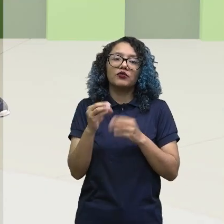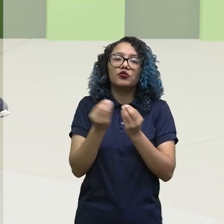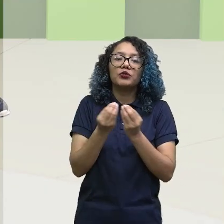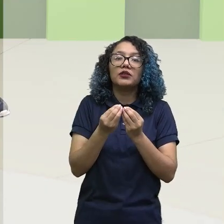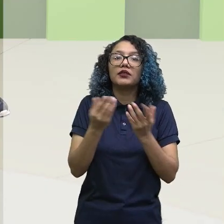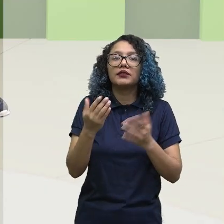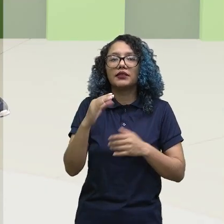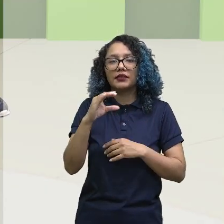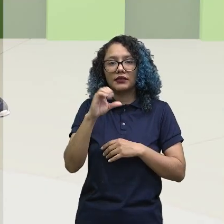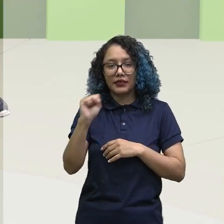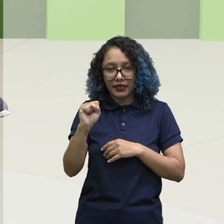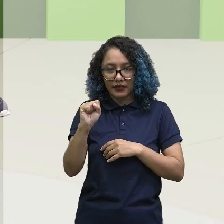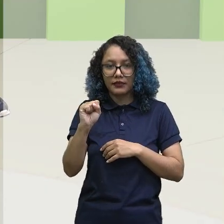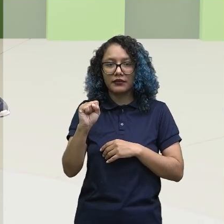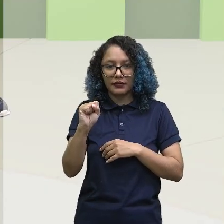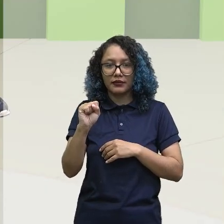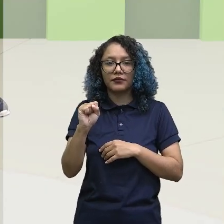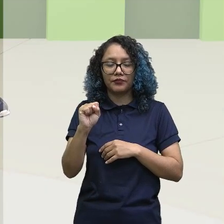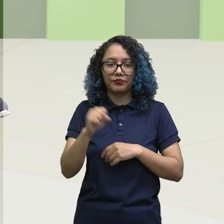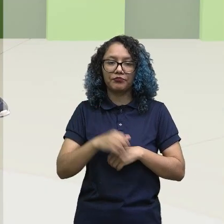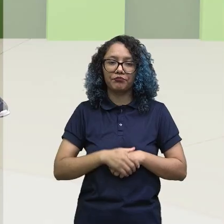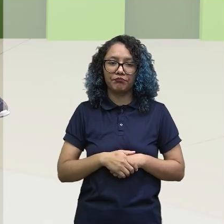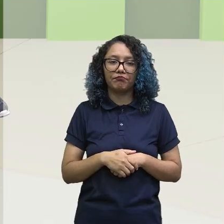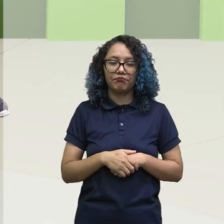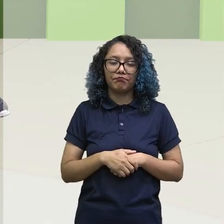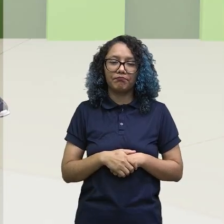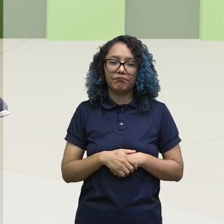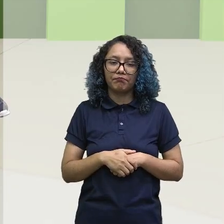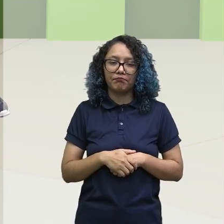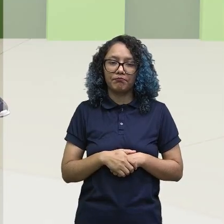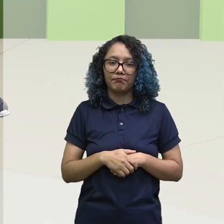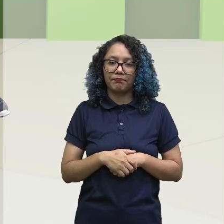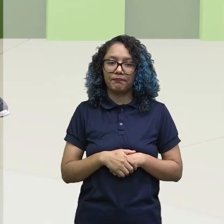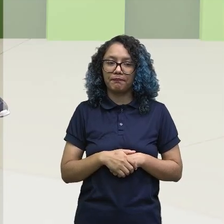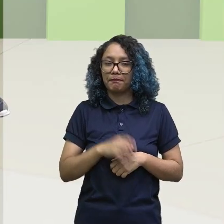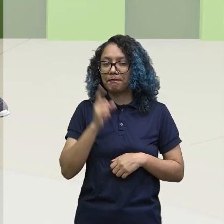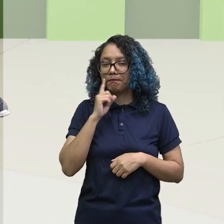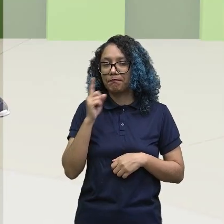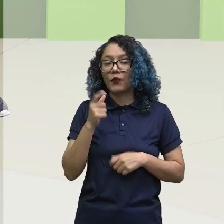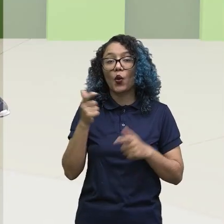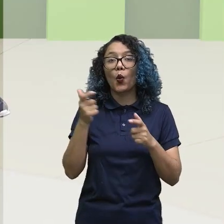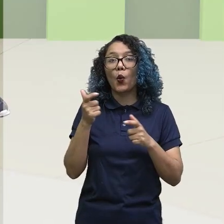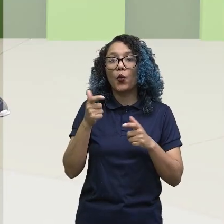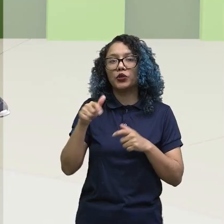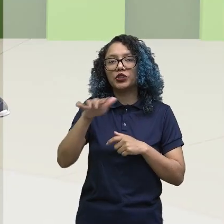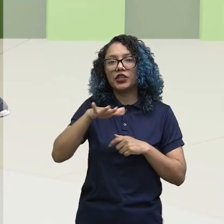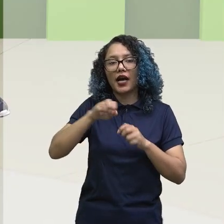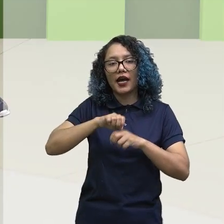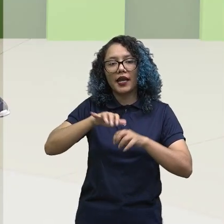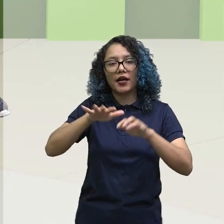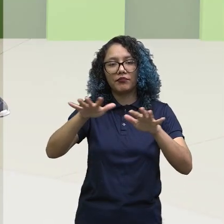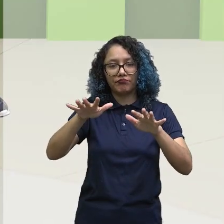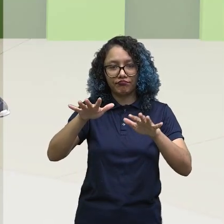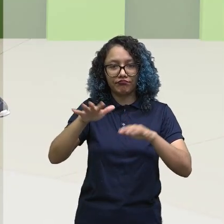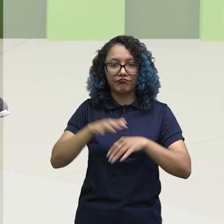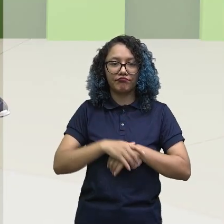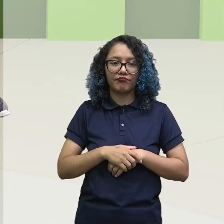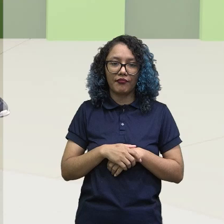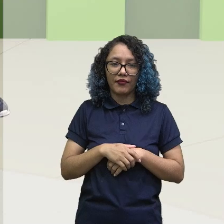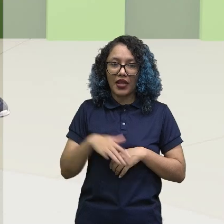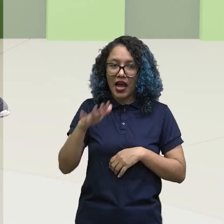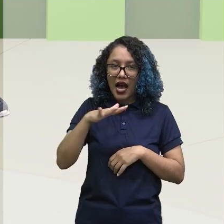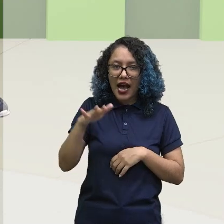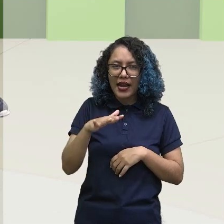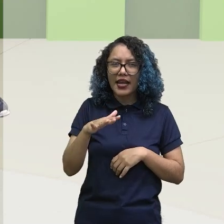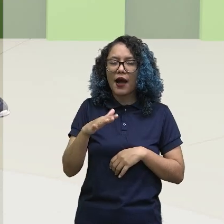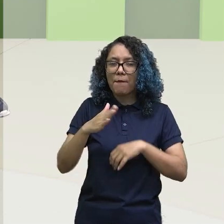137 ocorreu por toda a Europa e você consegue ver aqui, ó, o nível elevado e o nível mais baixo.